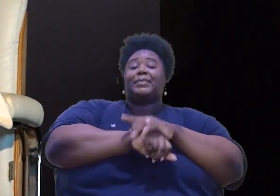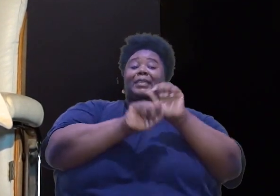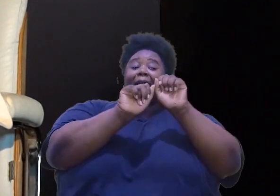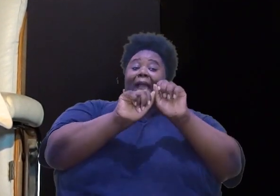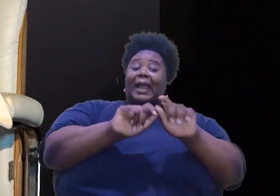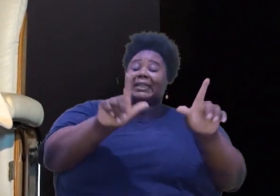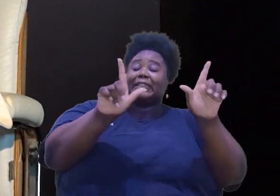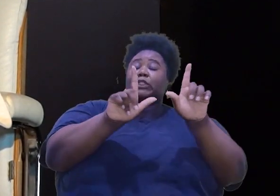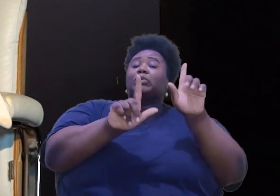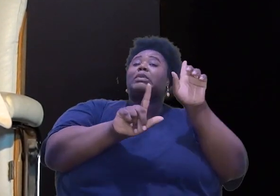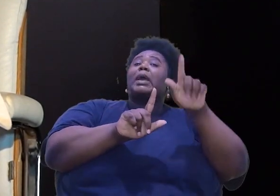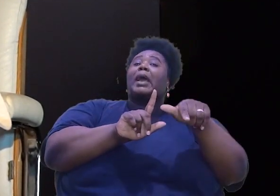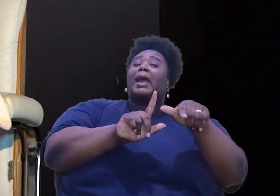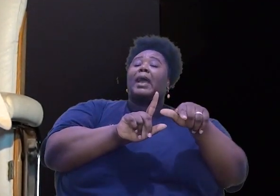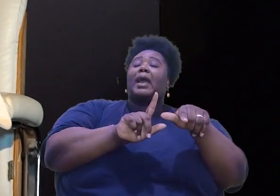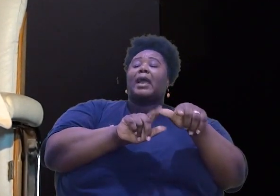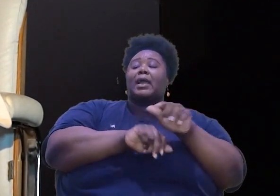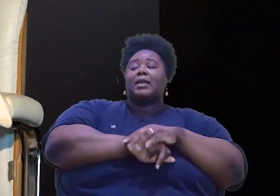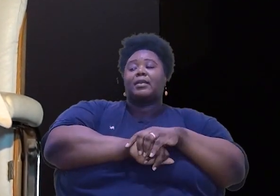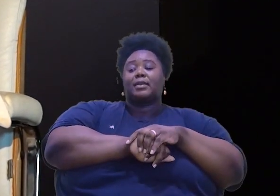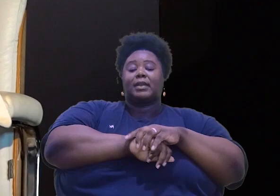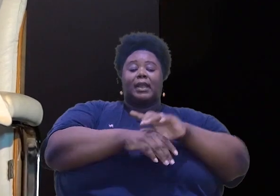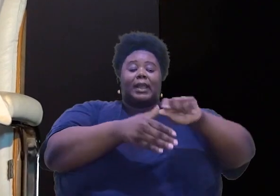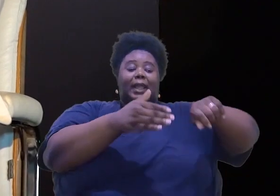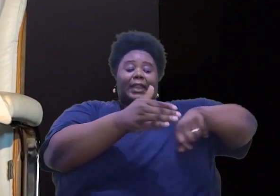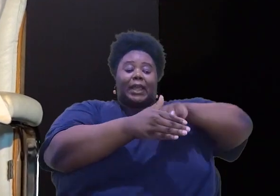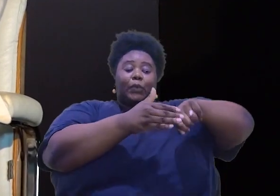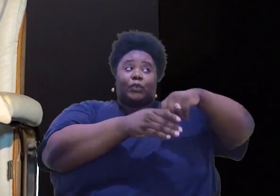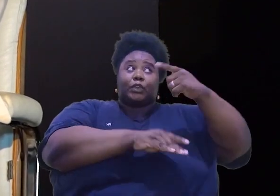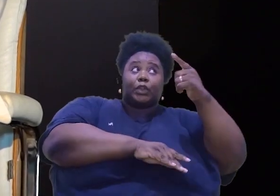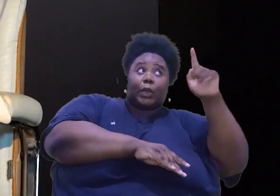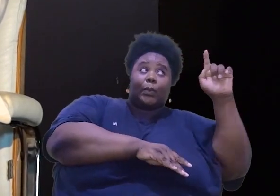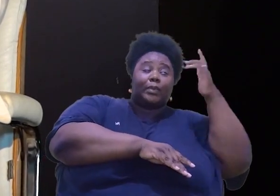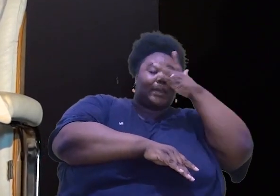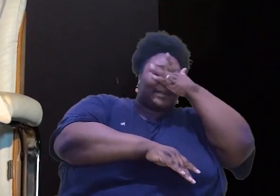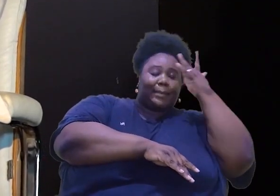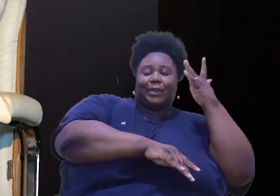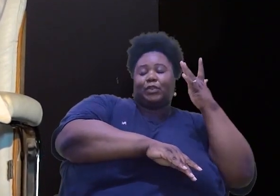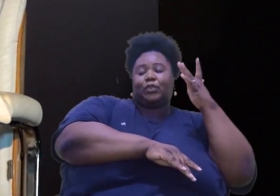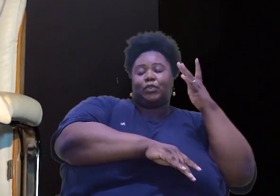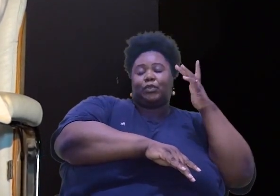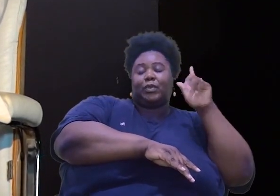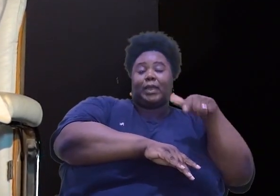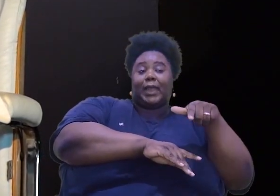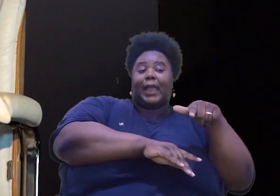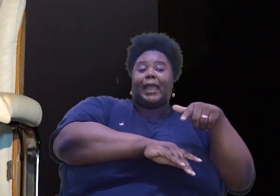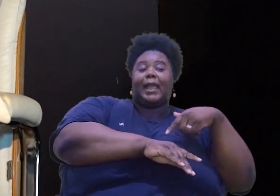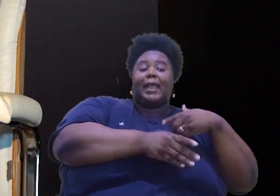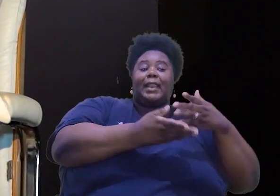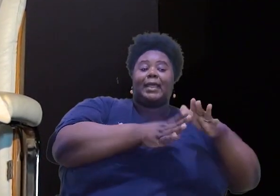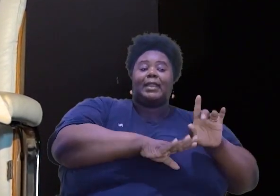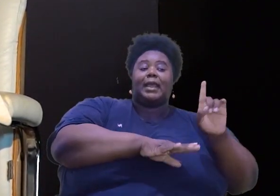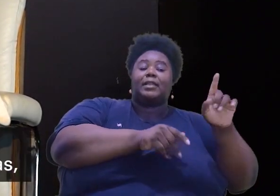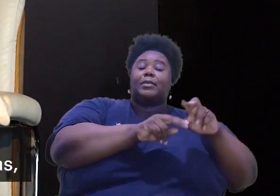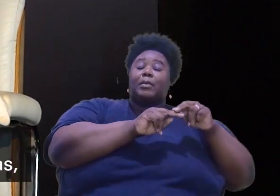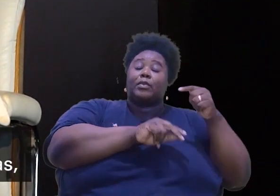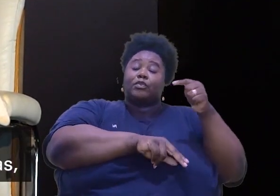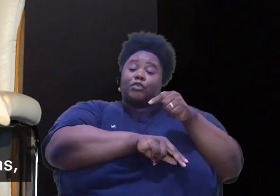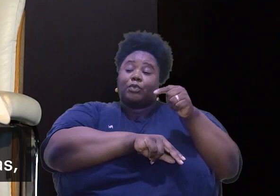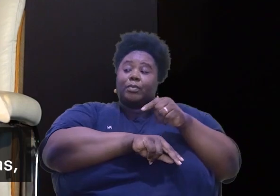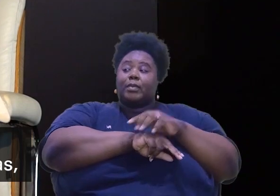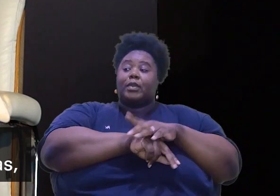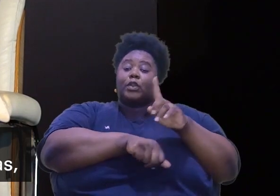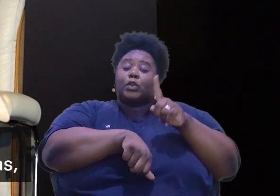literatura ela vem da cozinha dos outros, né? Ela é gestada ali por você